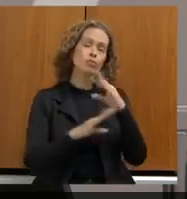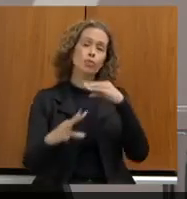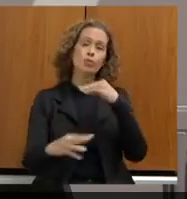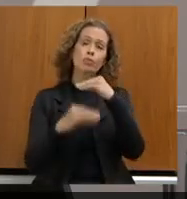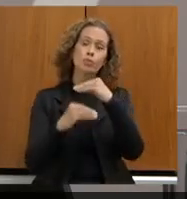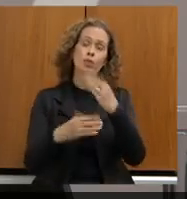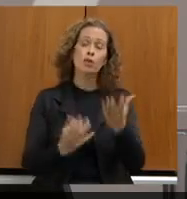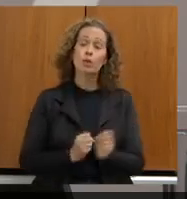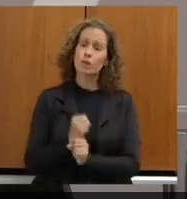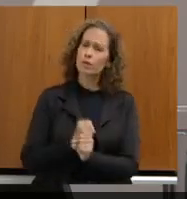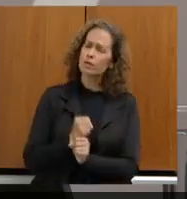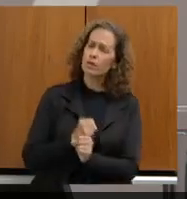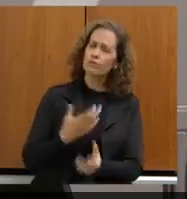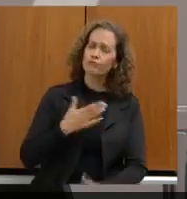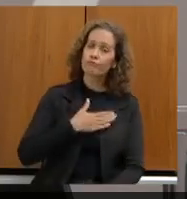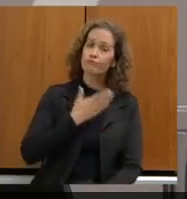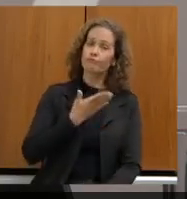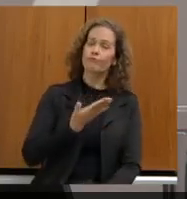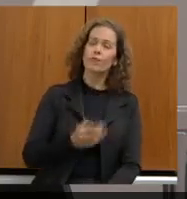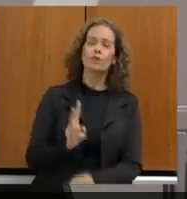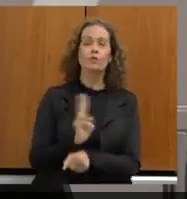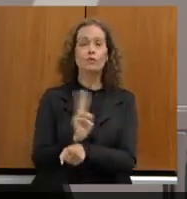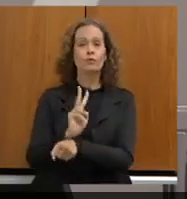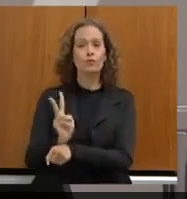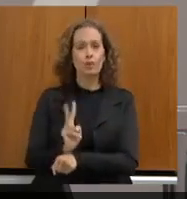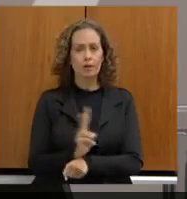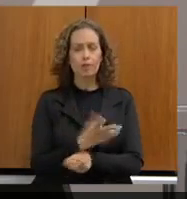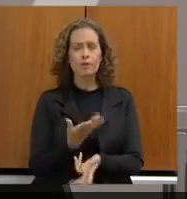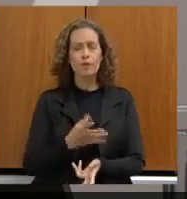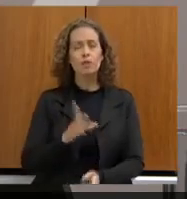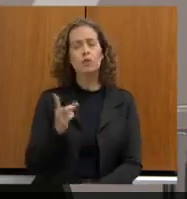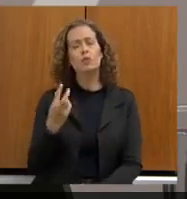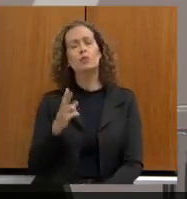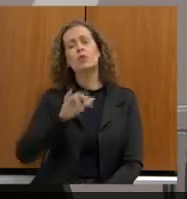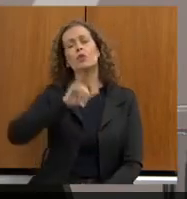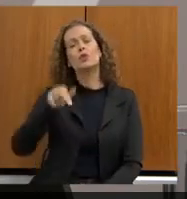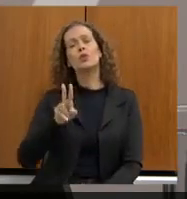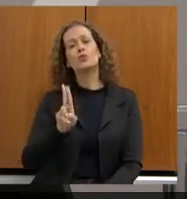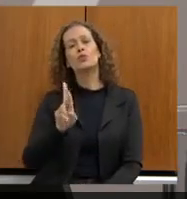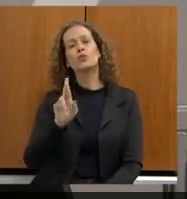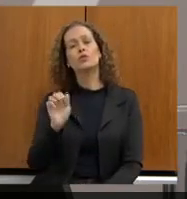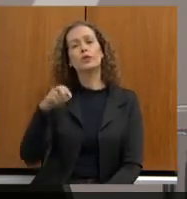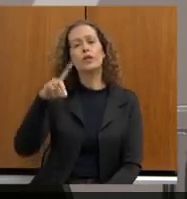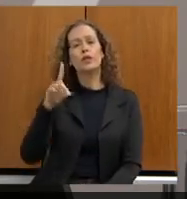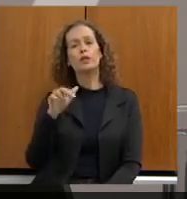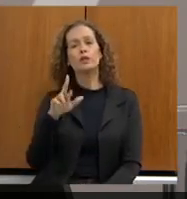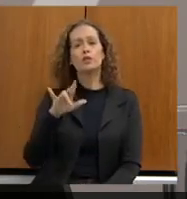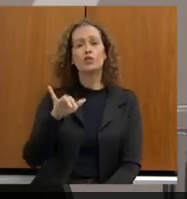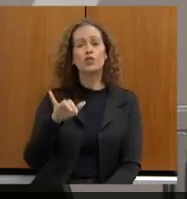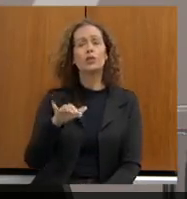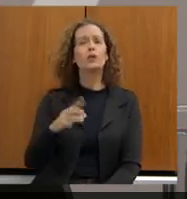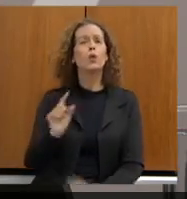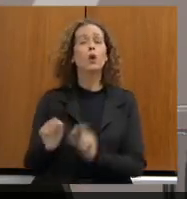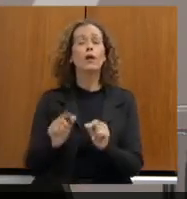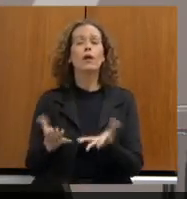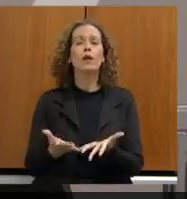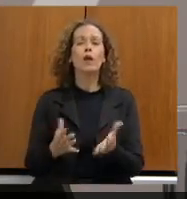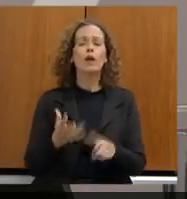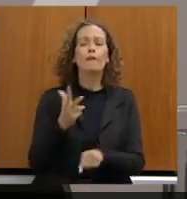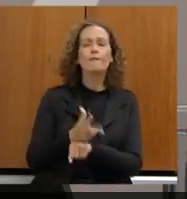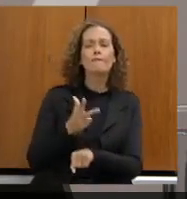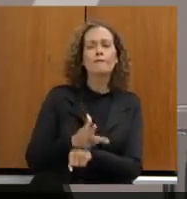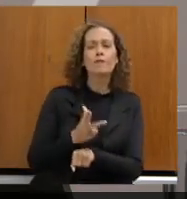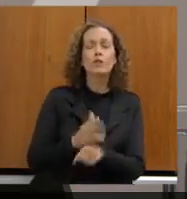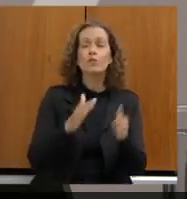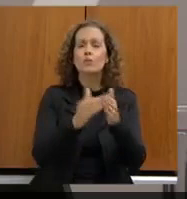esse ano a gente foi até surpreendido pelo chefe departamento Doutor Jurandir que nos convocou lá para poder gravar um vídeo